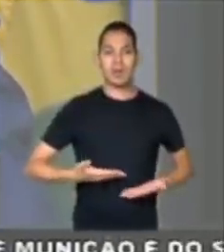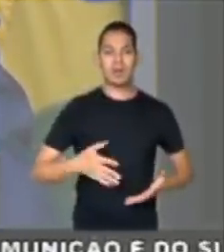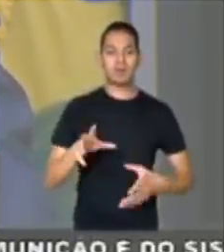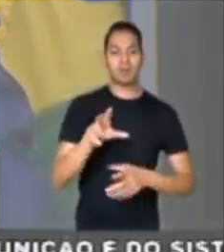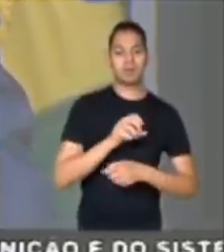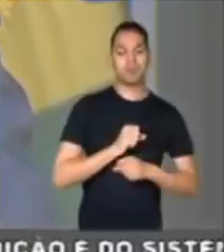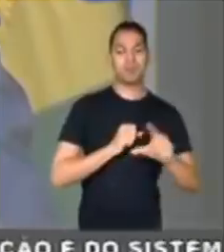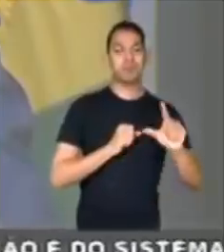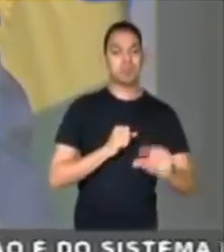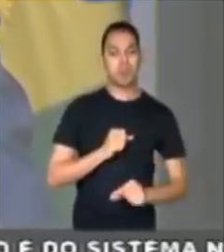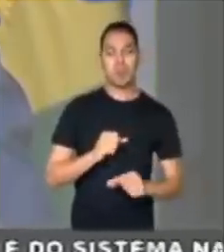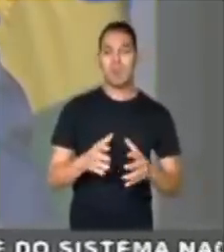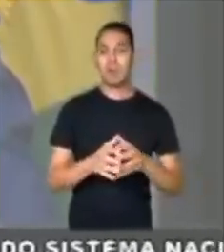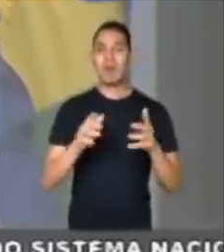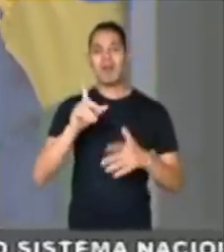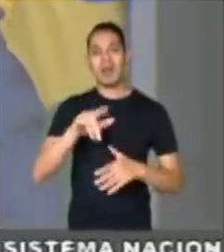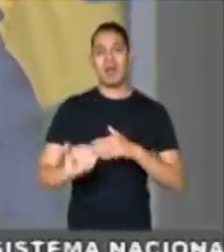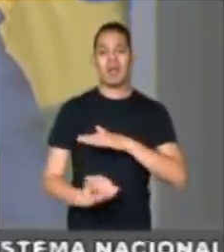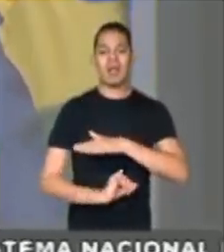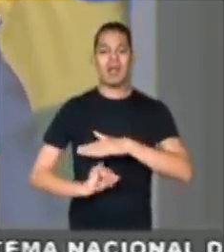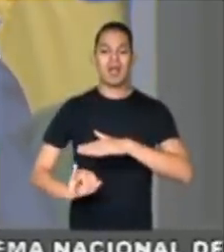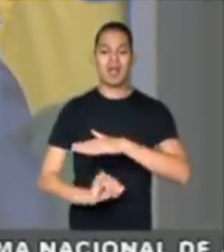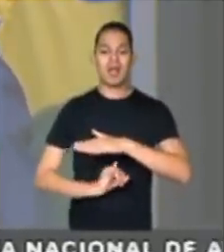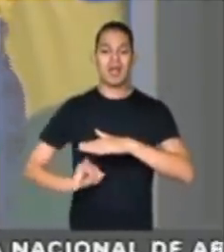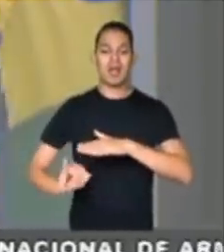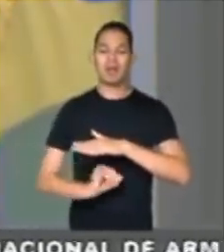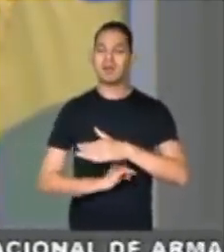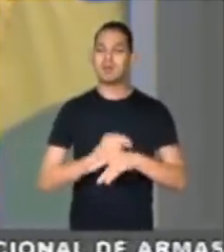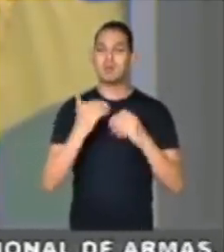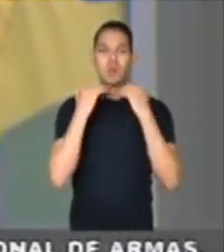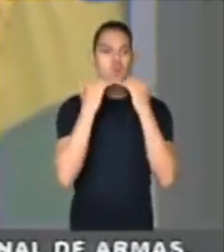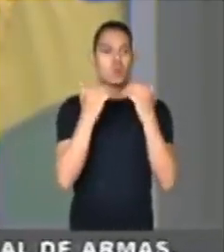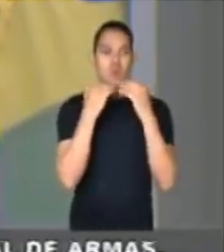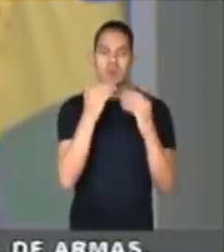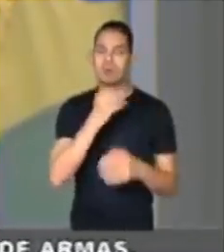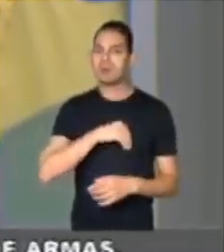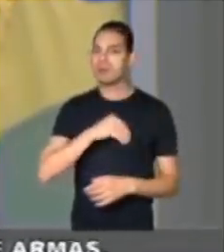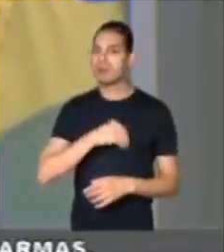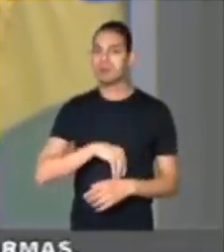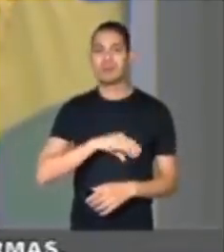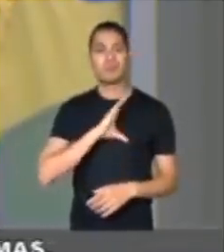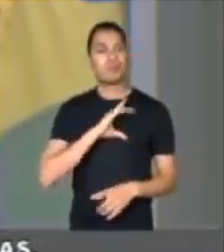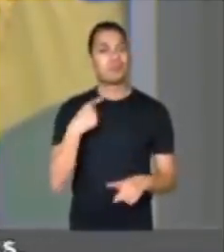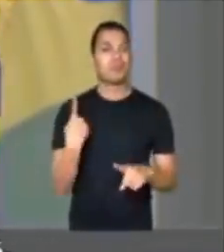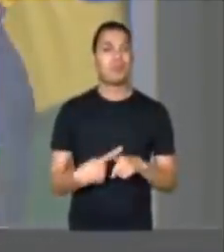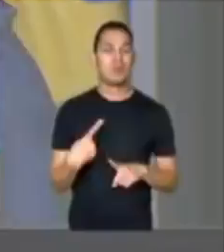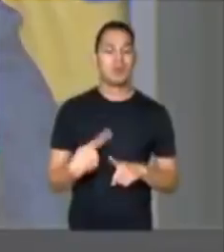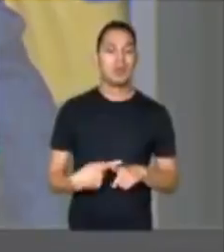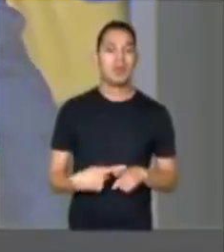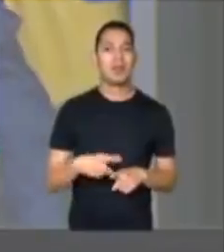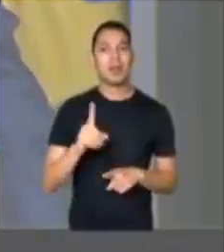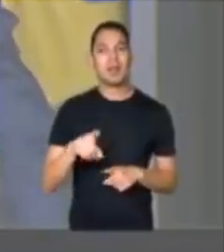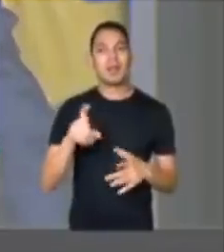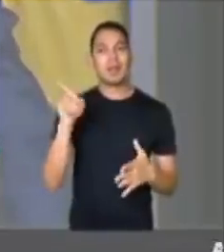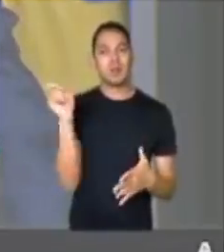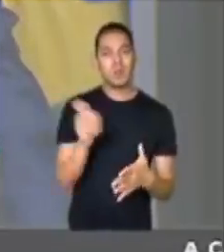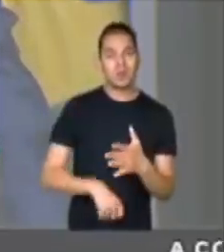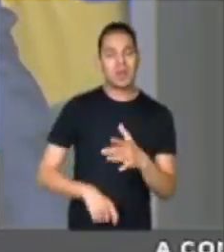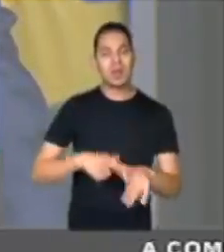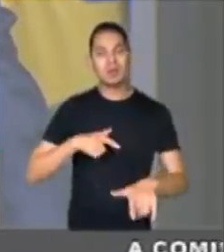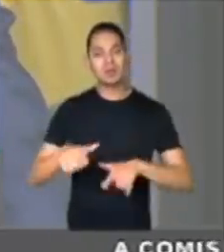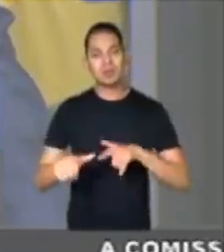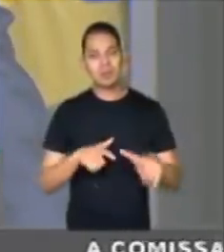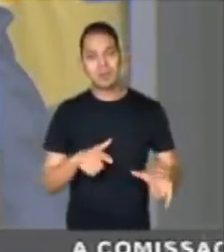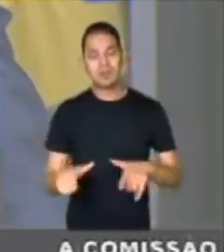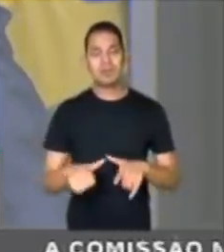na economia informal não adianta de absolutamente nada aumentar o salário mínimo, justamente porque são os encargos trabalhistas e são